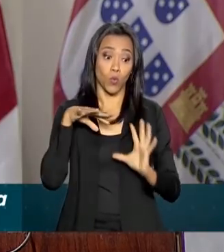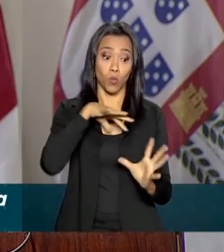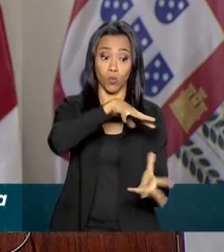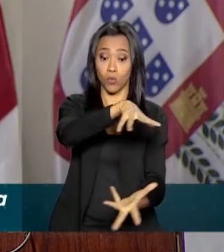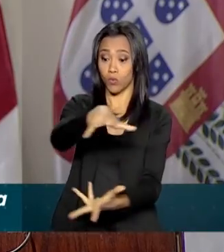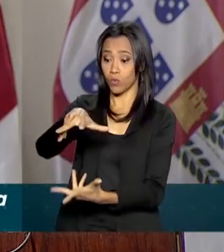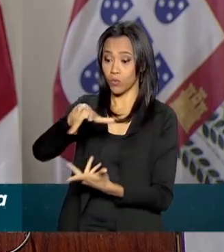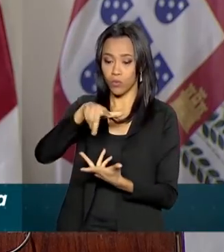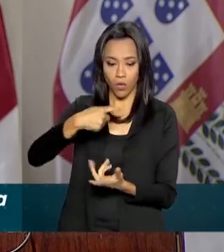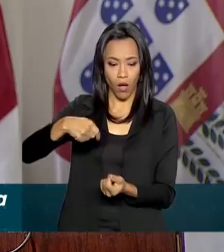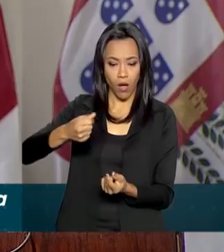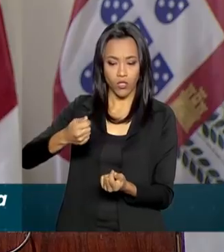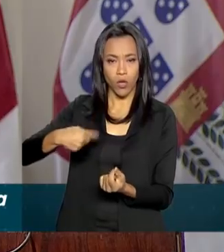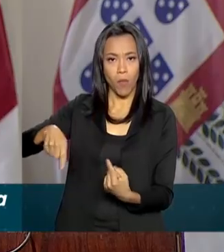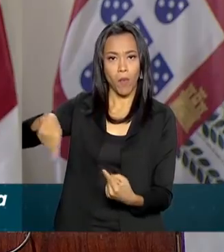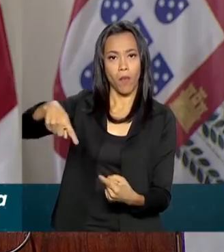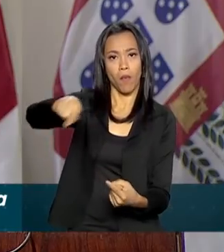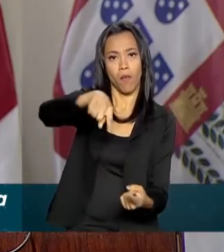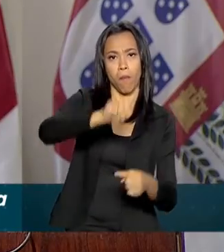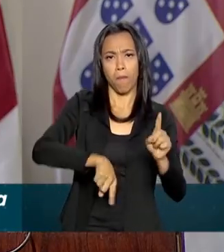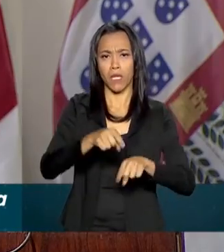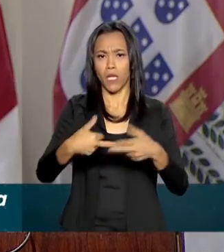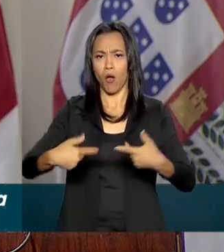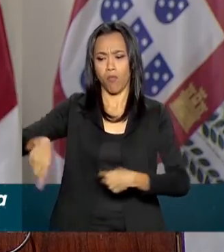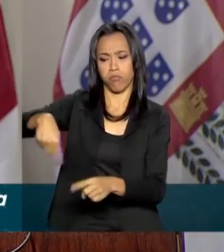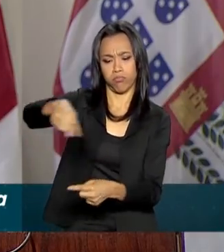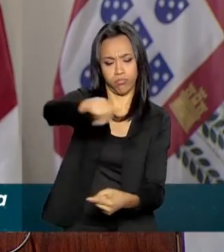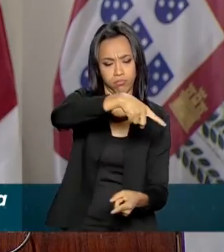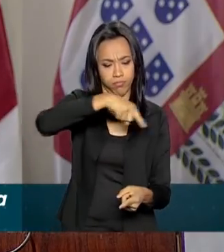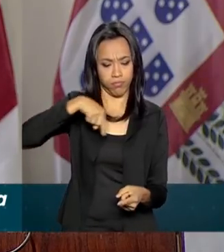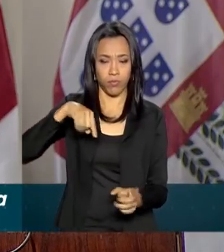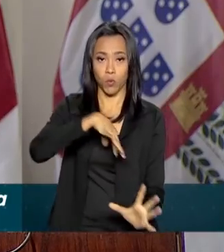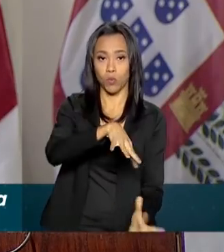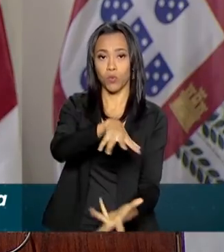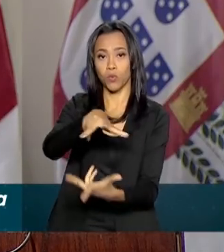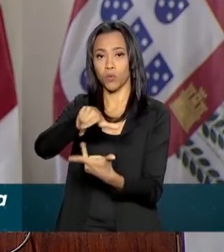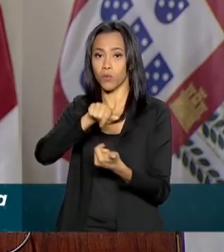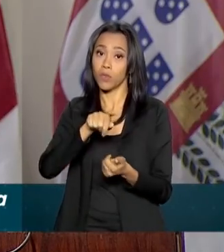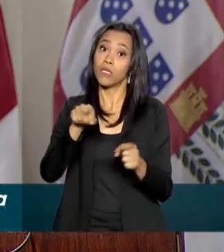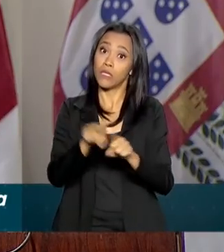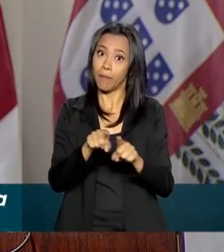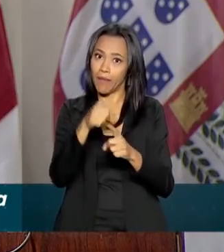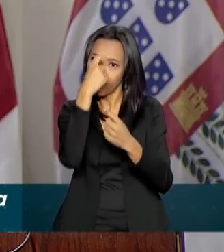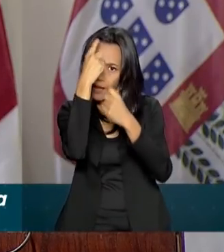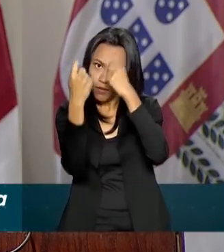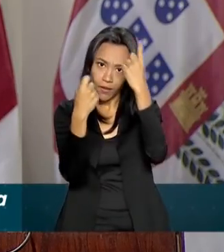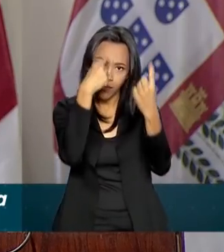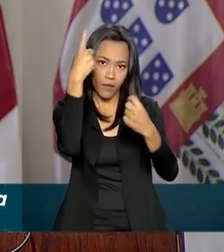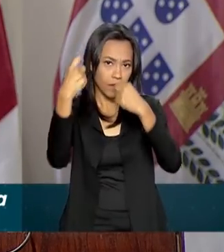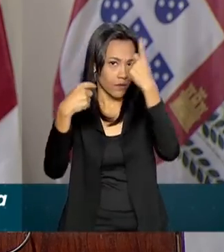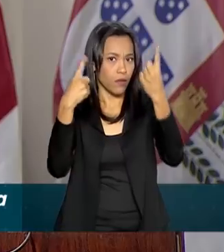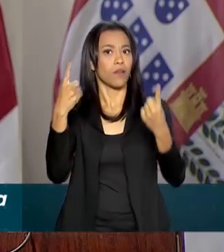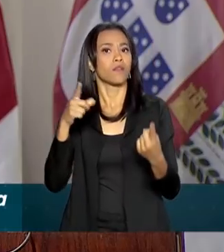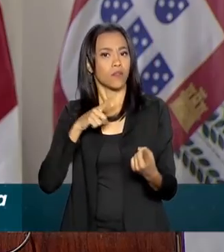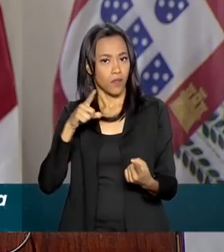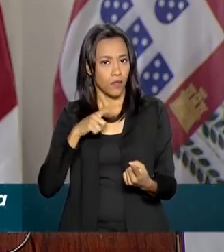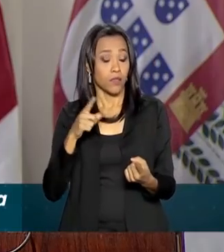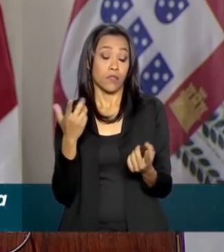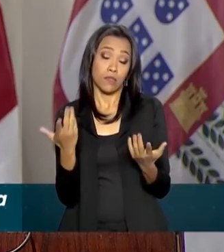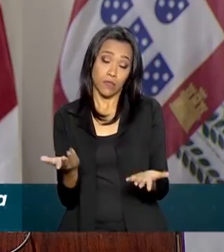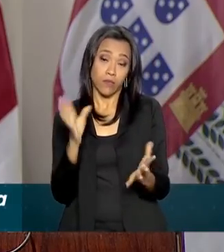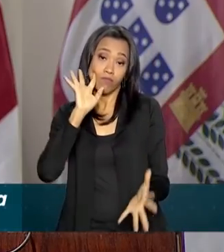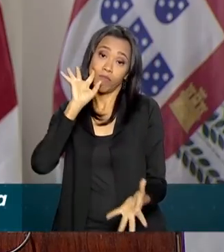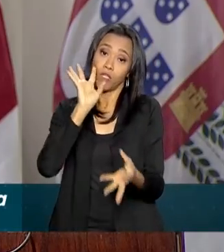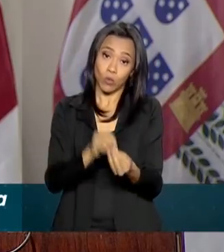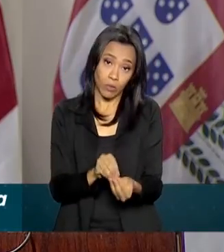e mercadorias mas também é cada vez mais um grande fluxo de idéias e no final das contas